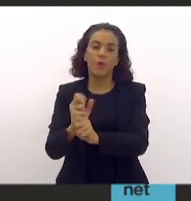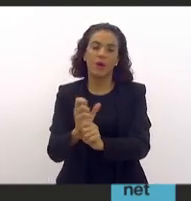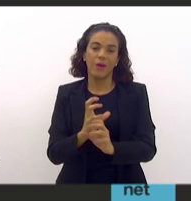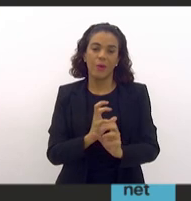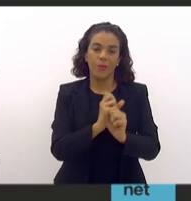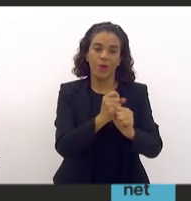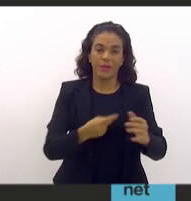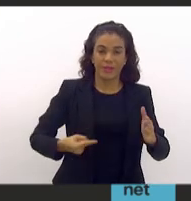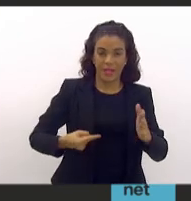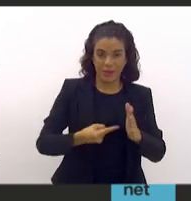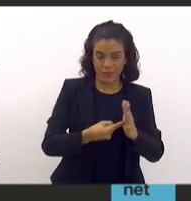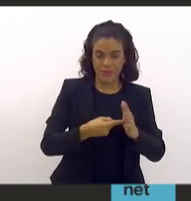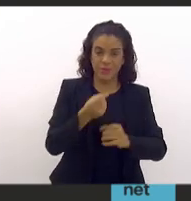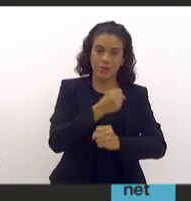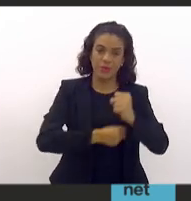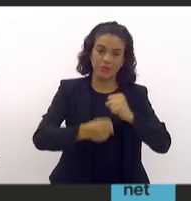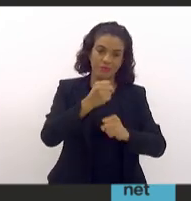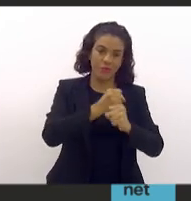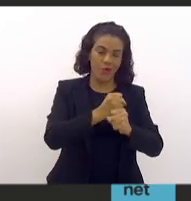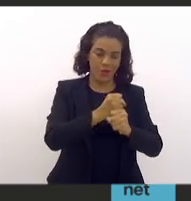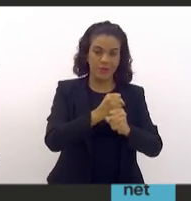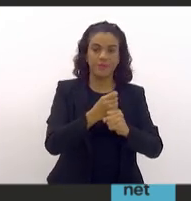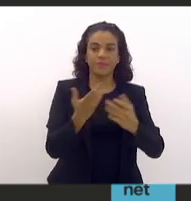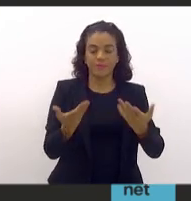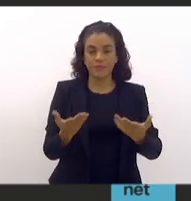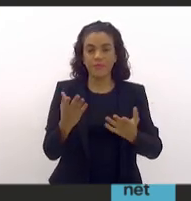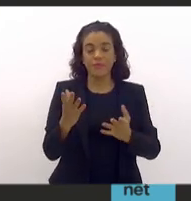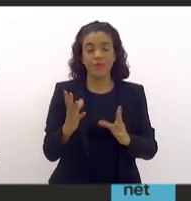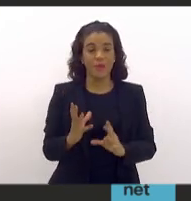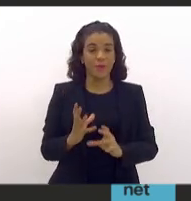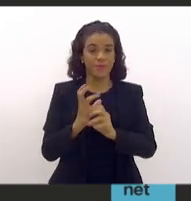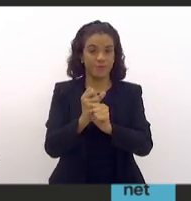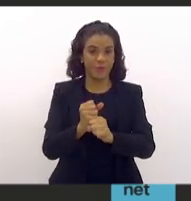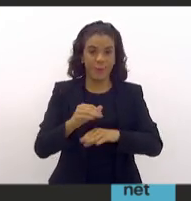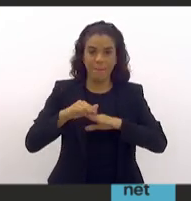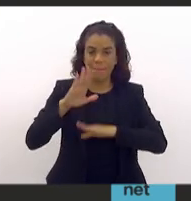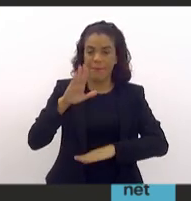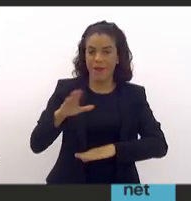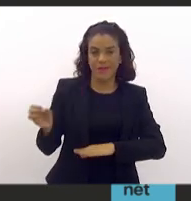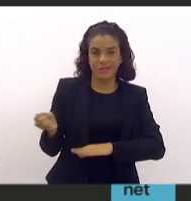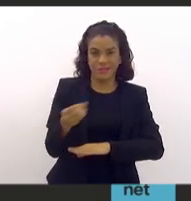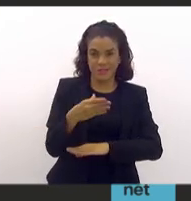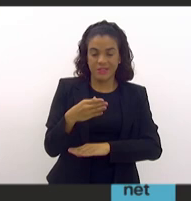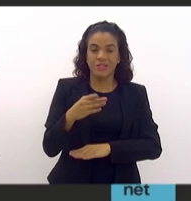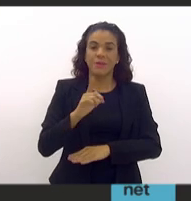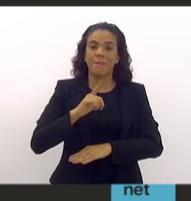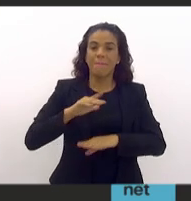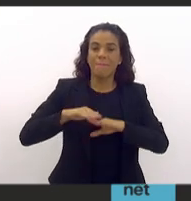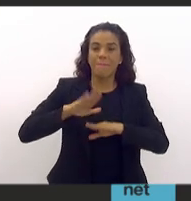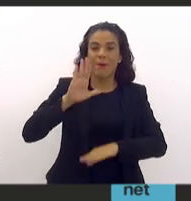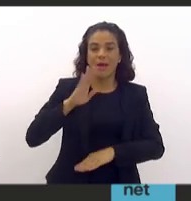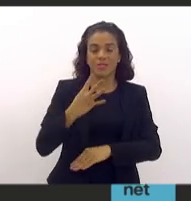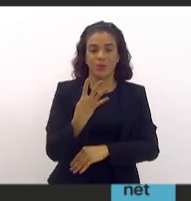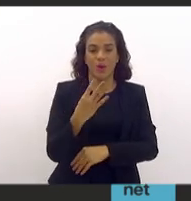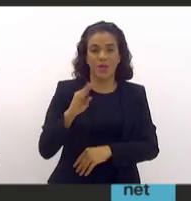denúncias do ano anterior. Então, esse é o balanço mais atualizado. Então, a gente já teve mais de